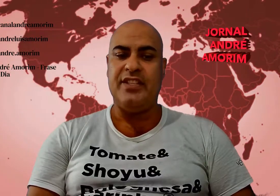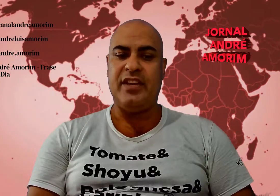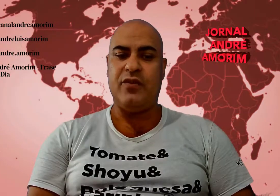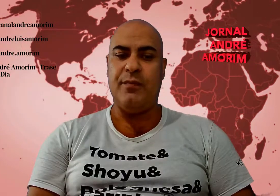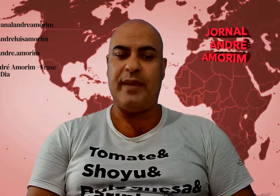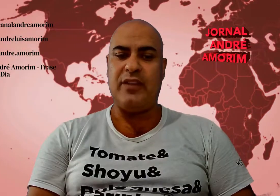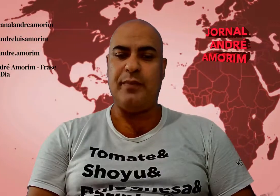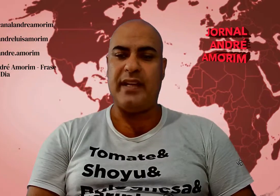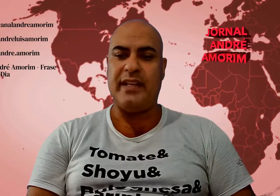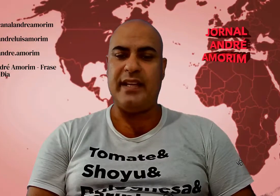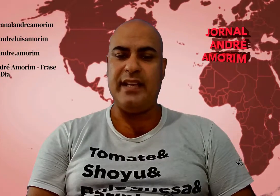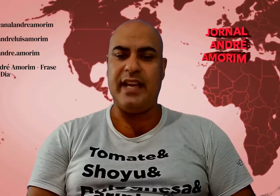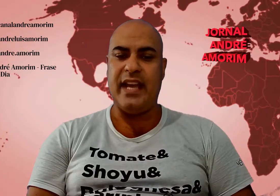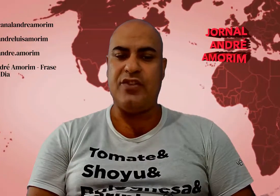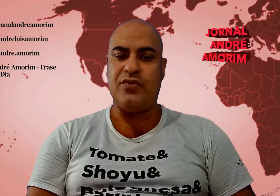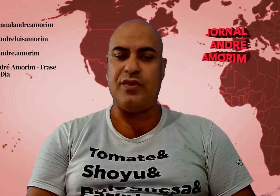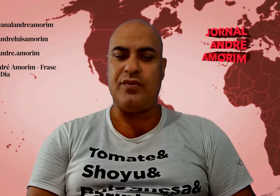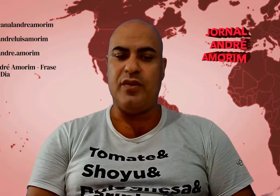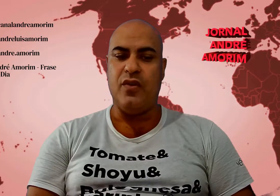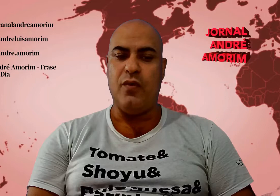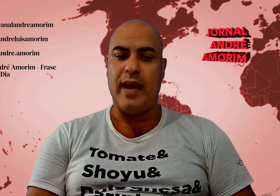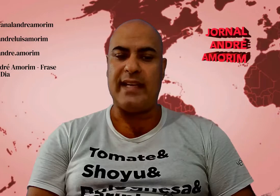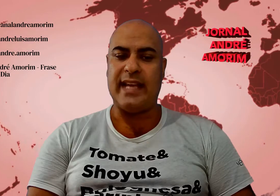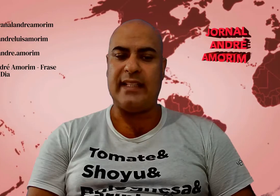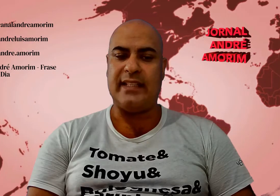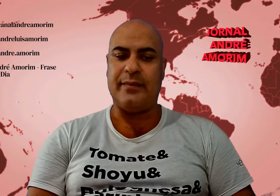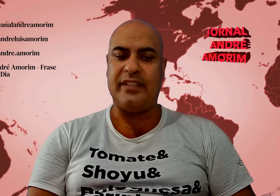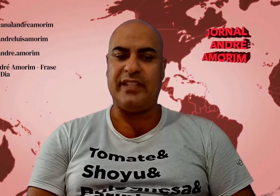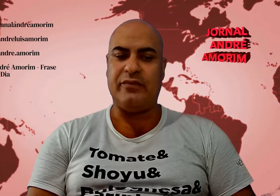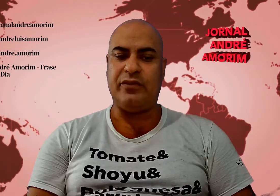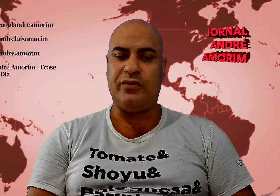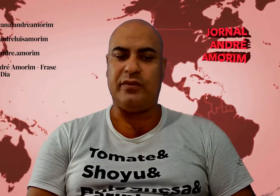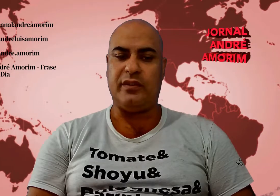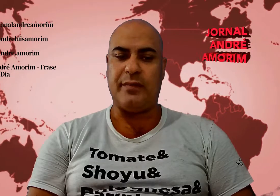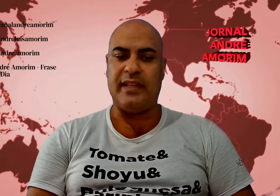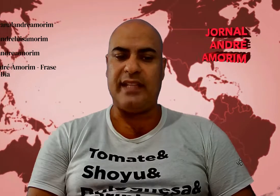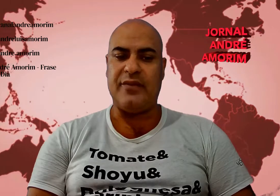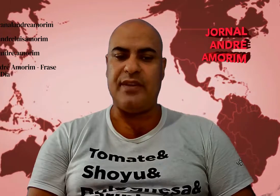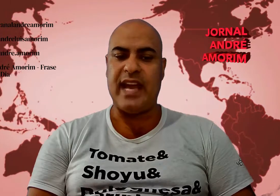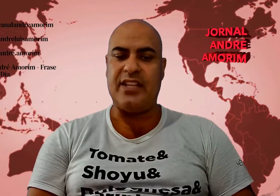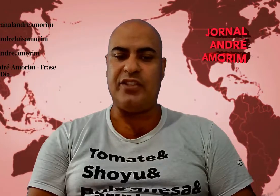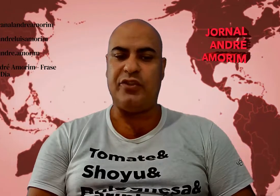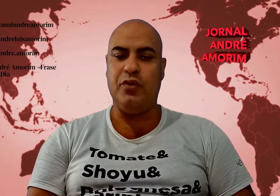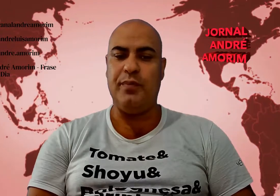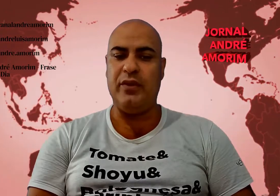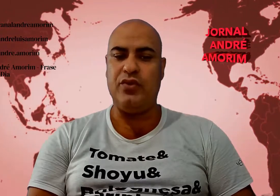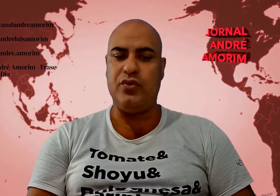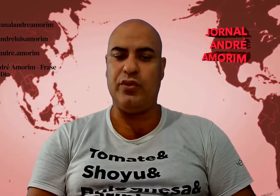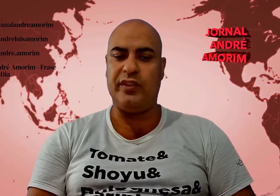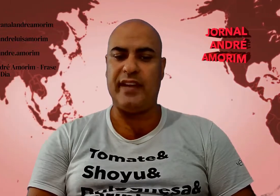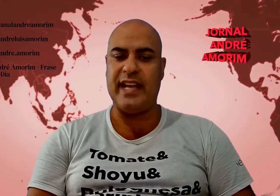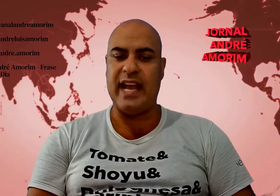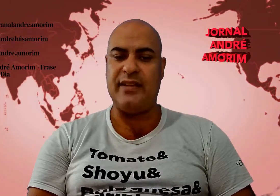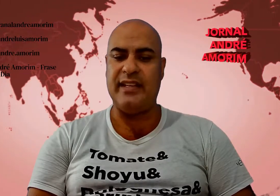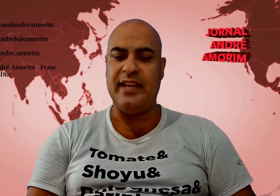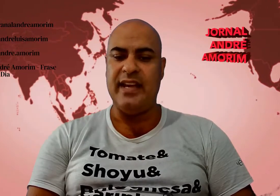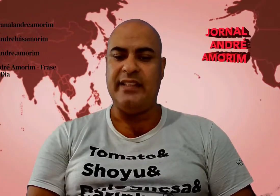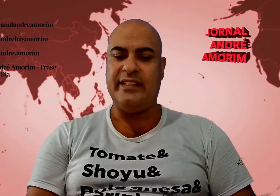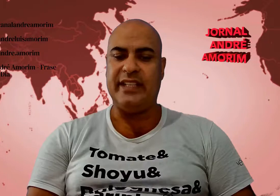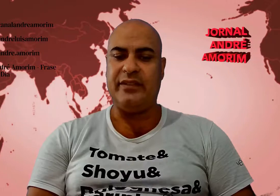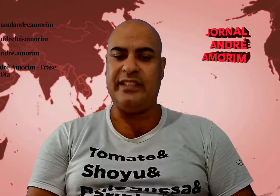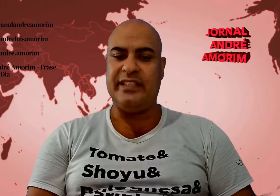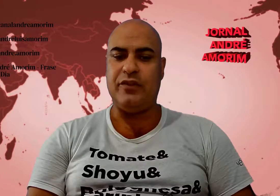Tim tinha comprado Pagani em junho. O magnata também tem um iate super luxuoso avaliado